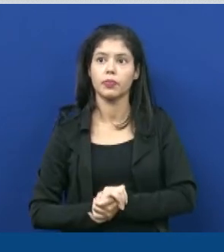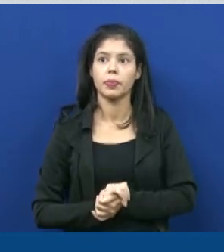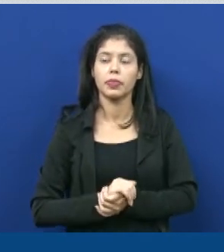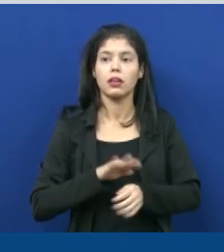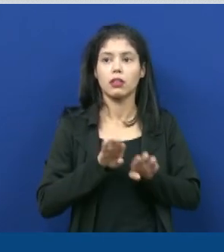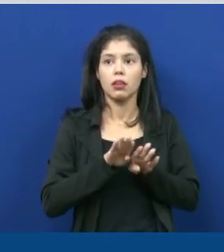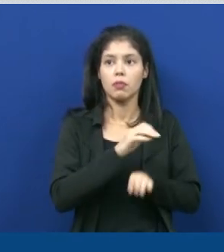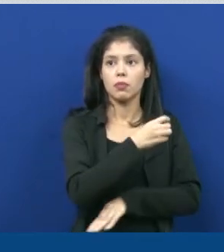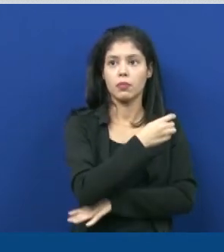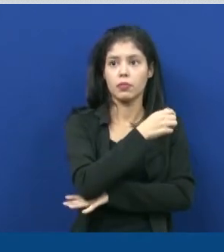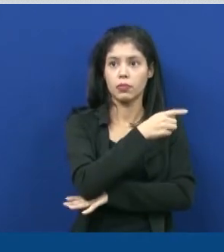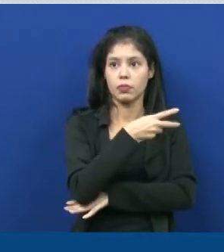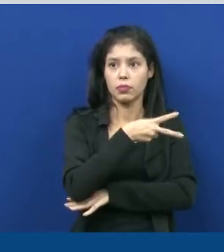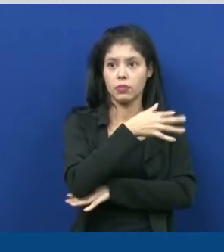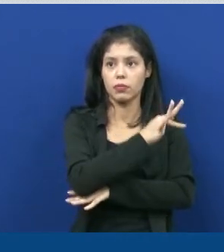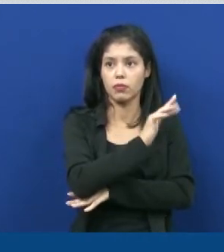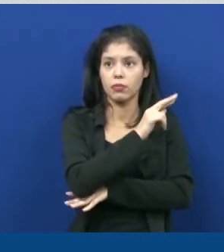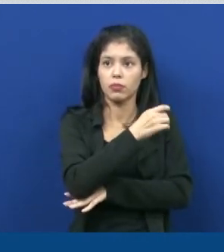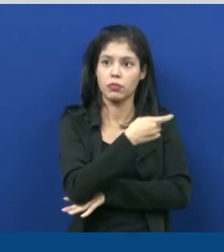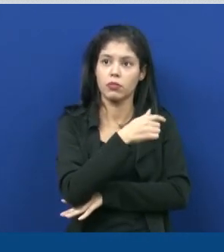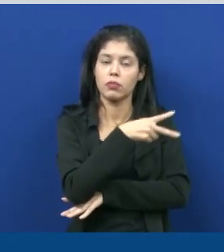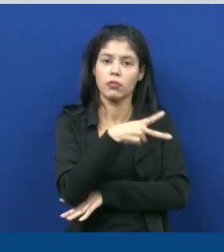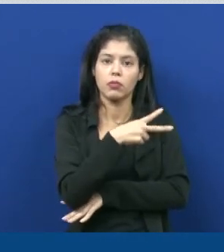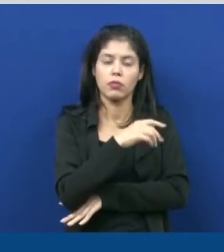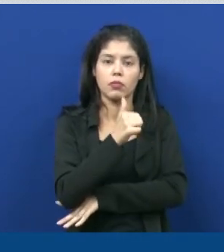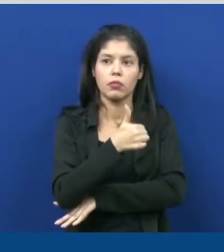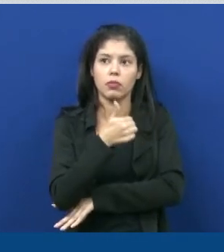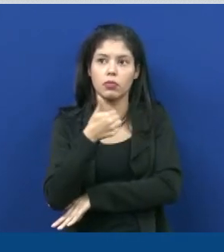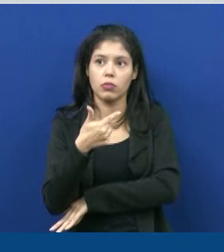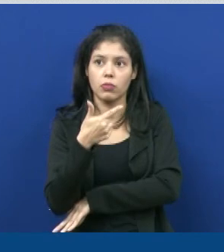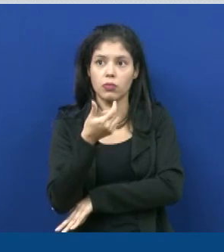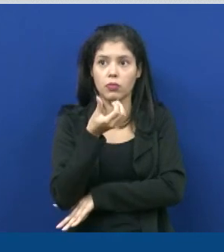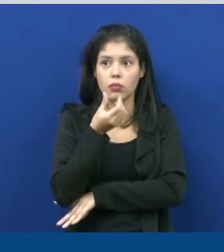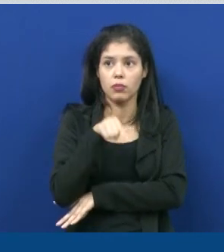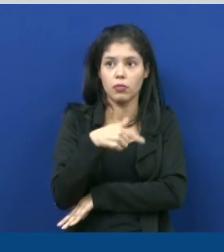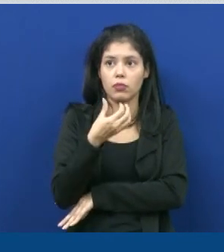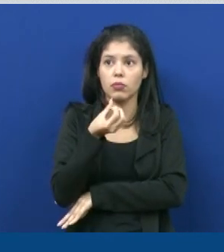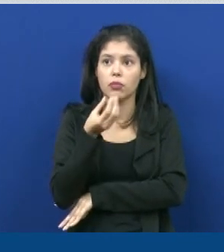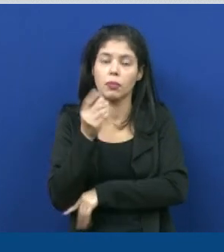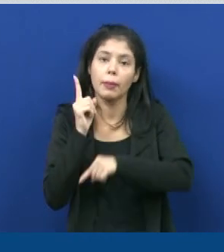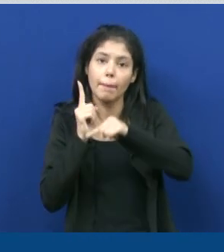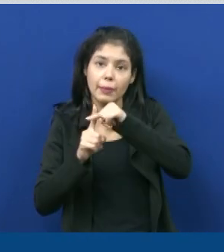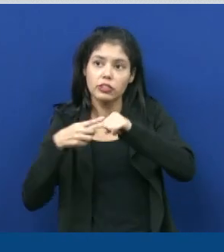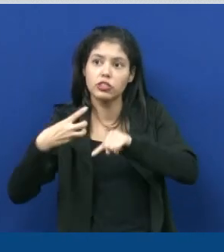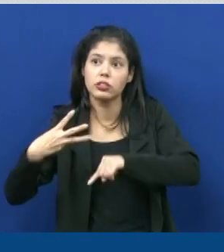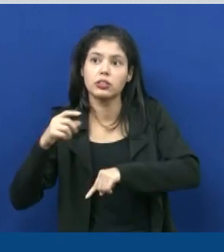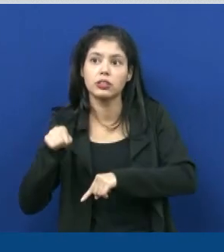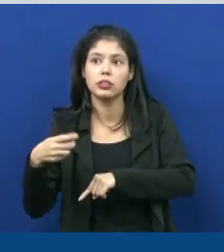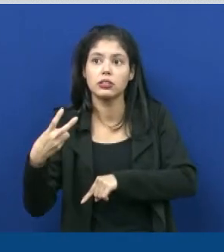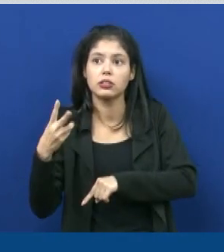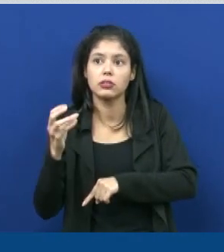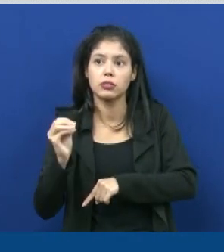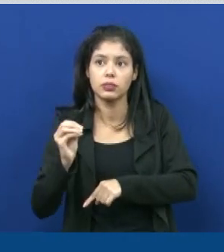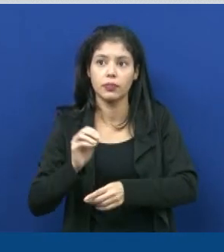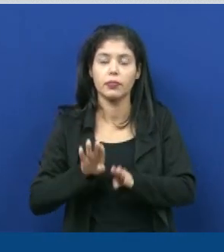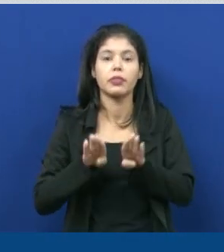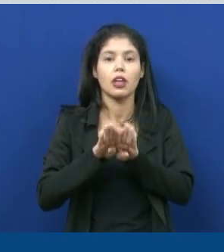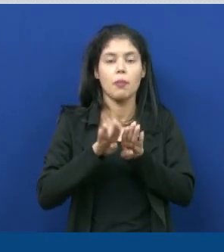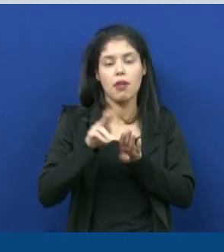R$ 12,60 mais 3,50. E aí eu vou ter o valor da minha corrida no valor